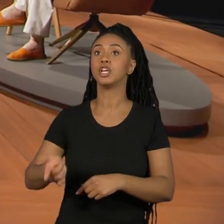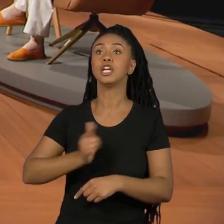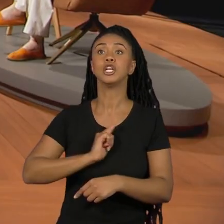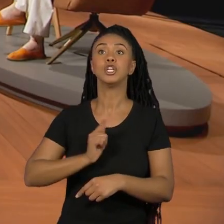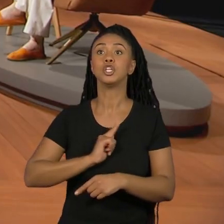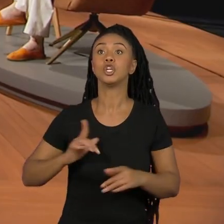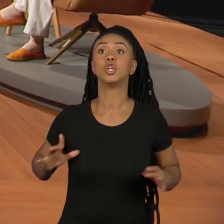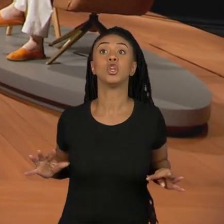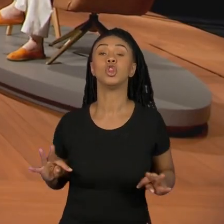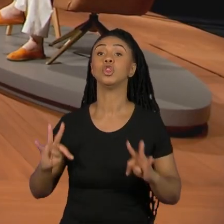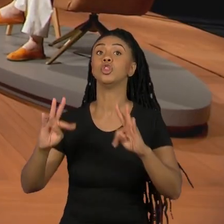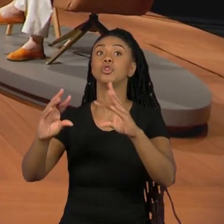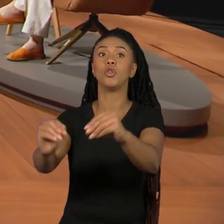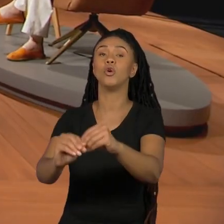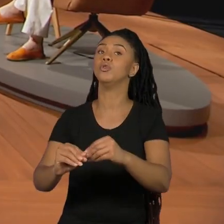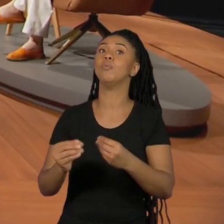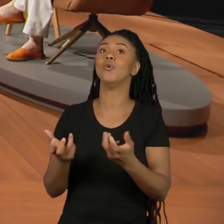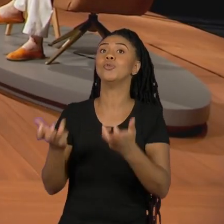mundo torce para o bandido.